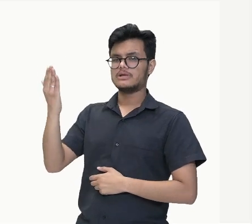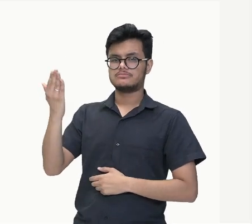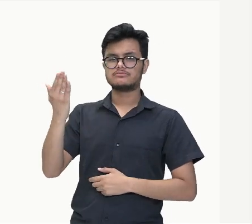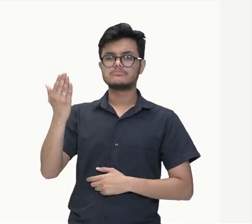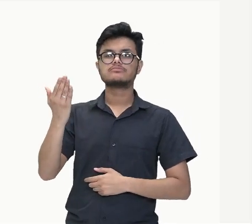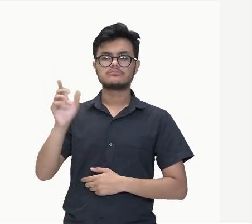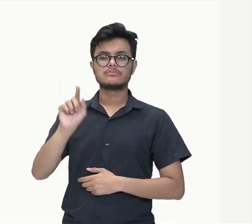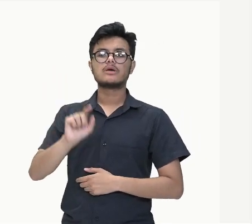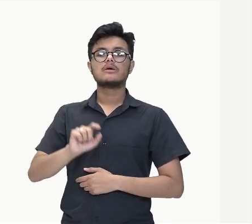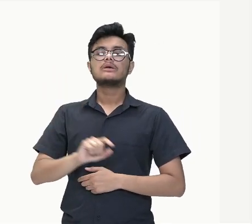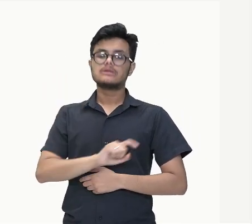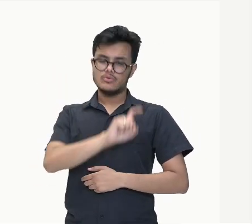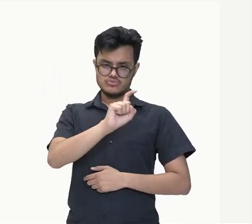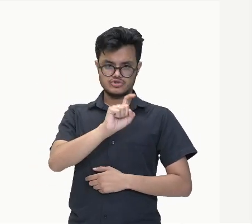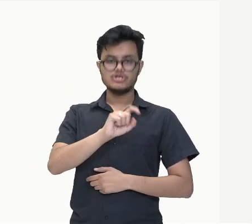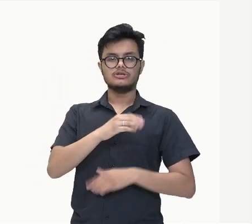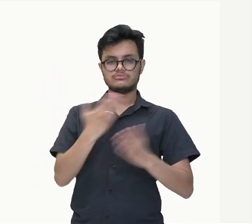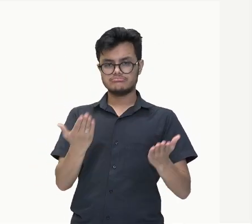b sobre 2a,